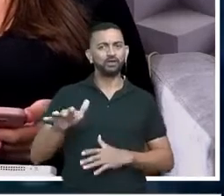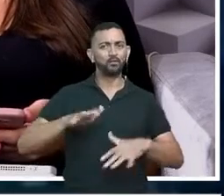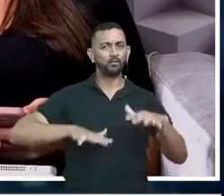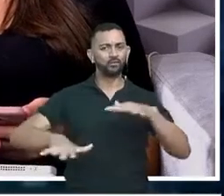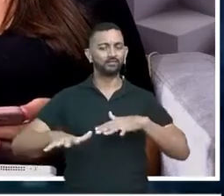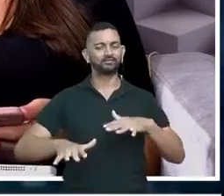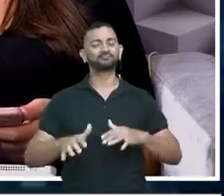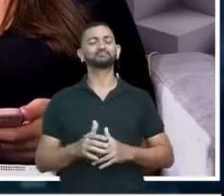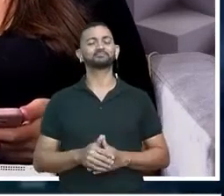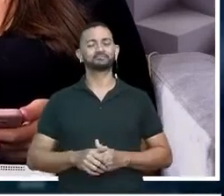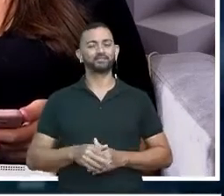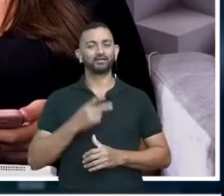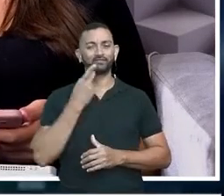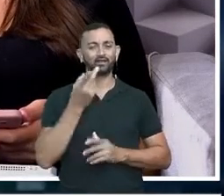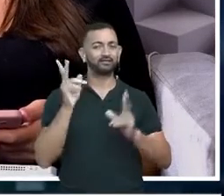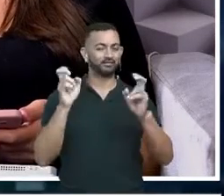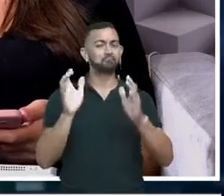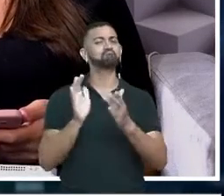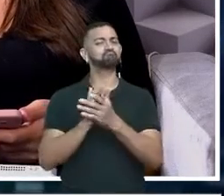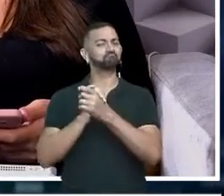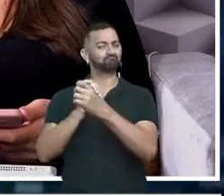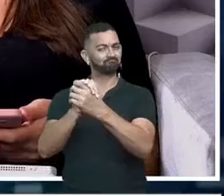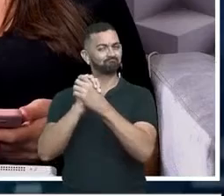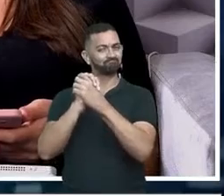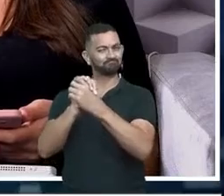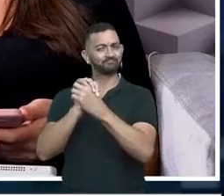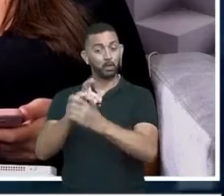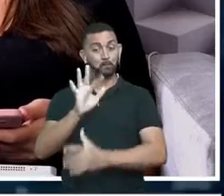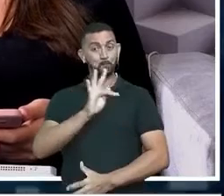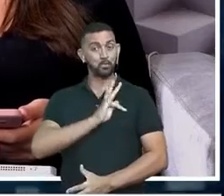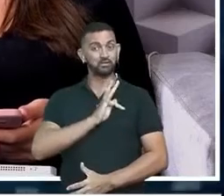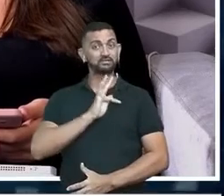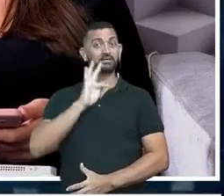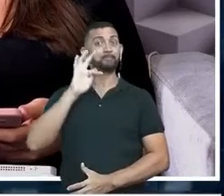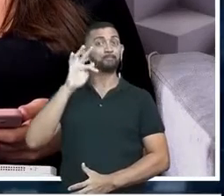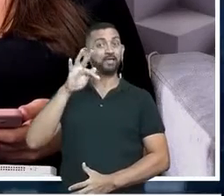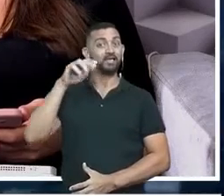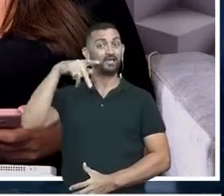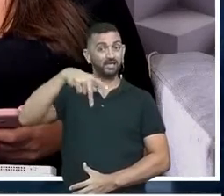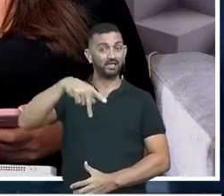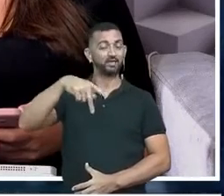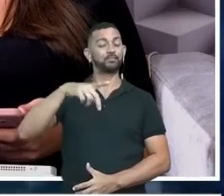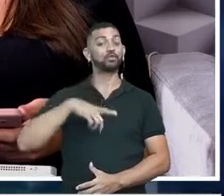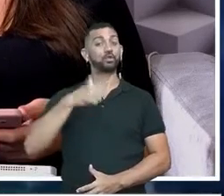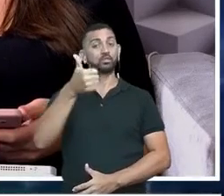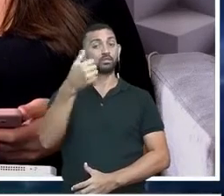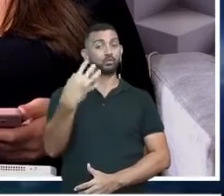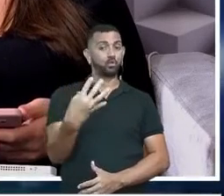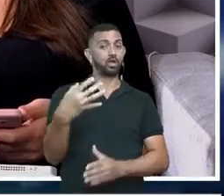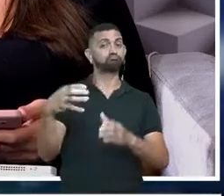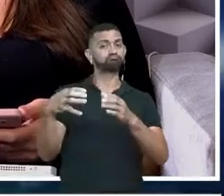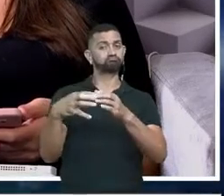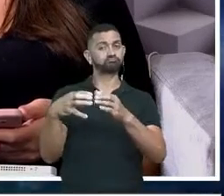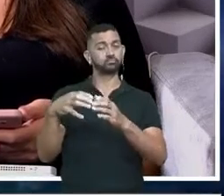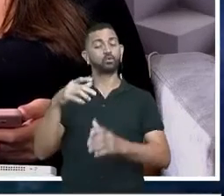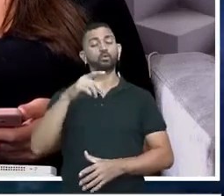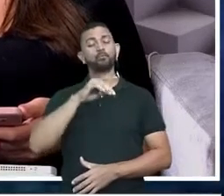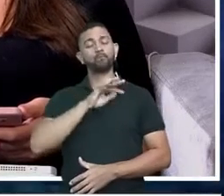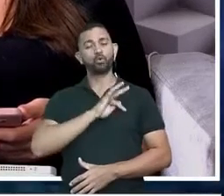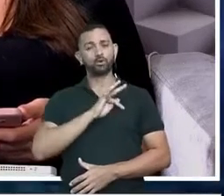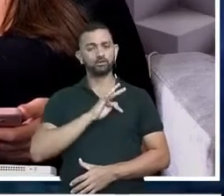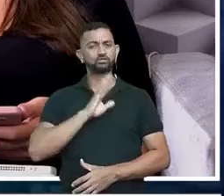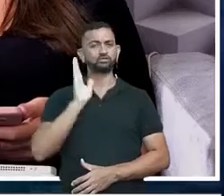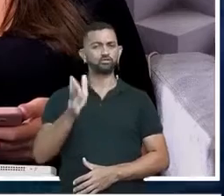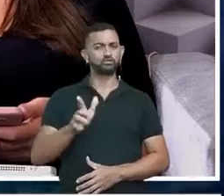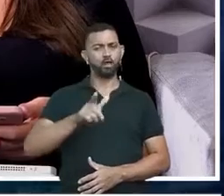movimentado E aí eu já começo a falar sobre isso parabenizando a polícia militar mais precisamente o 14º Batalhão da Polícia